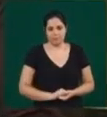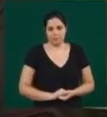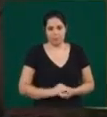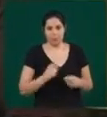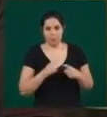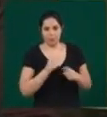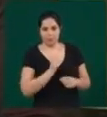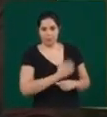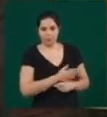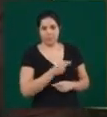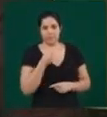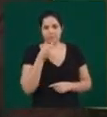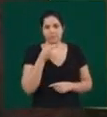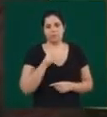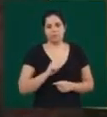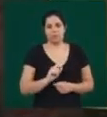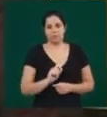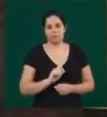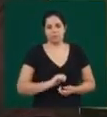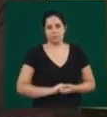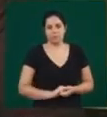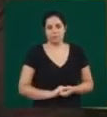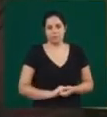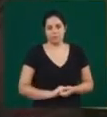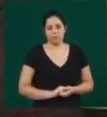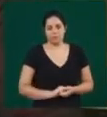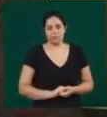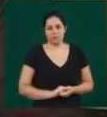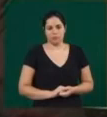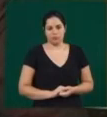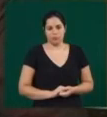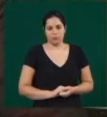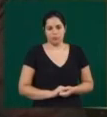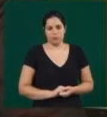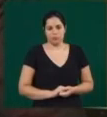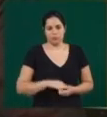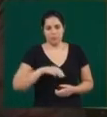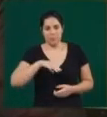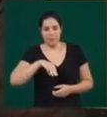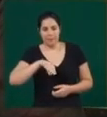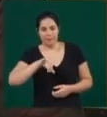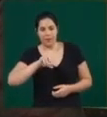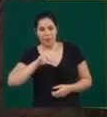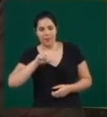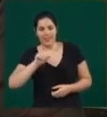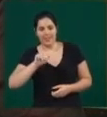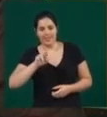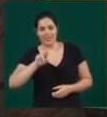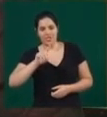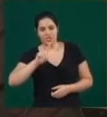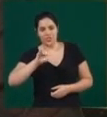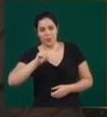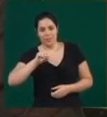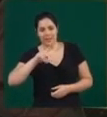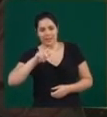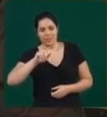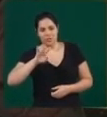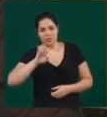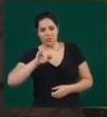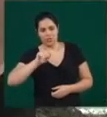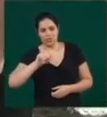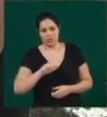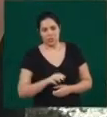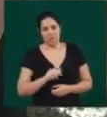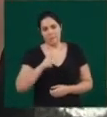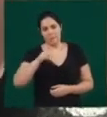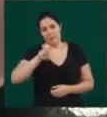cardiologista do Hospital de Clínicas da Universidade Federal de Uberlândia, a miocardiopatia periparto acontece, por